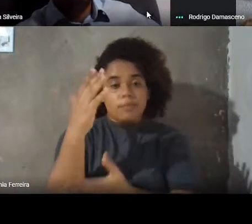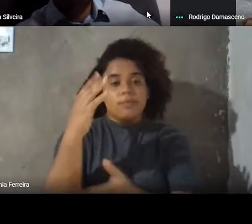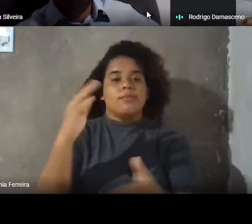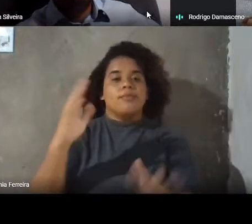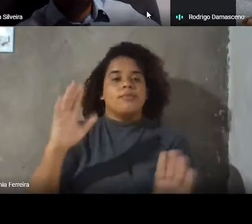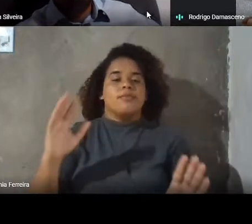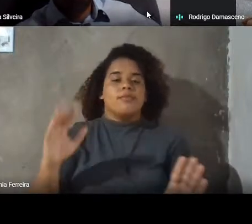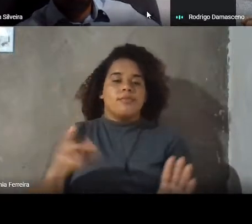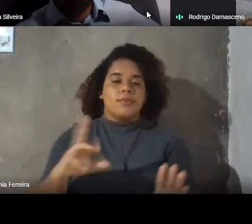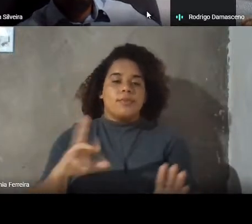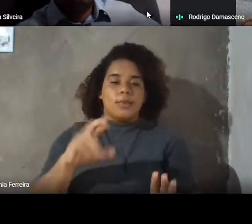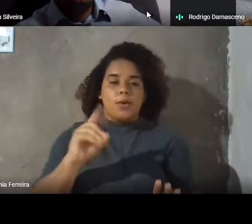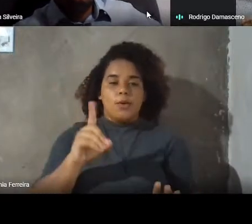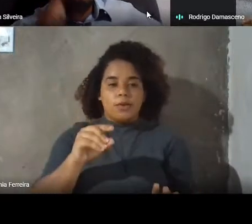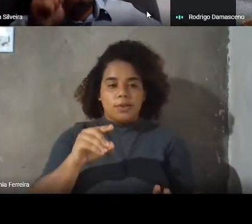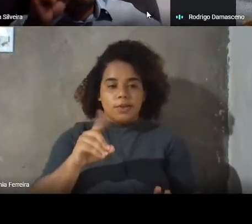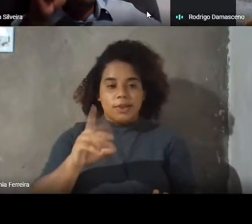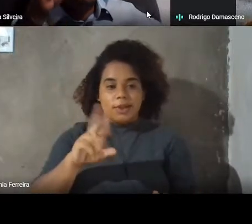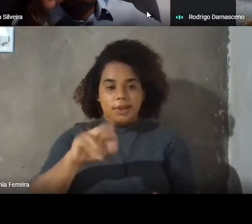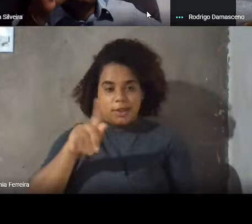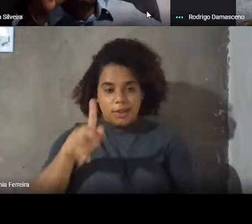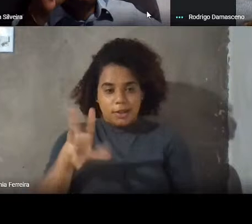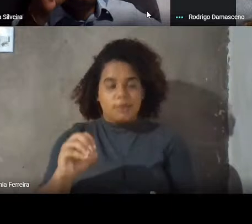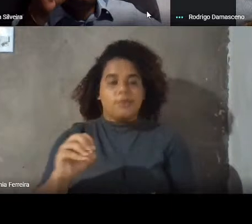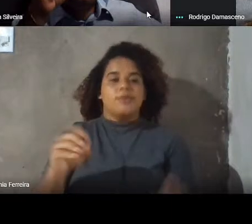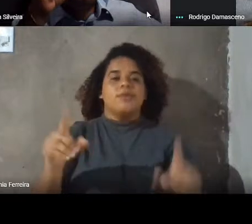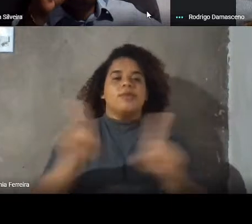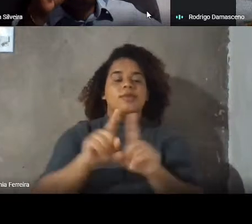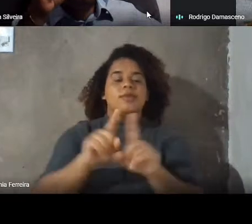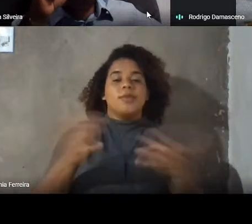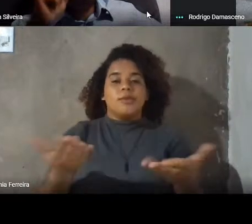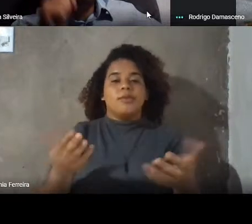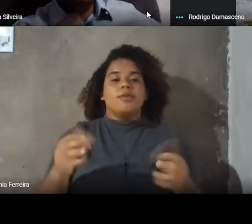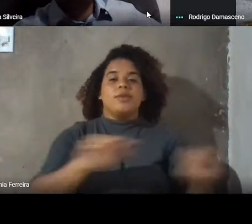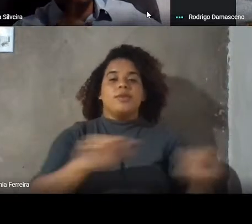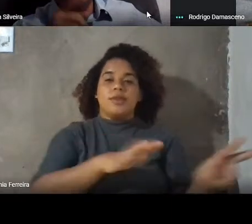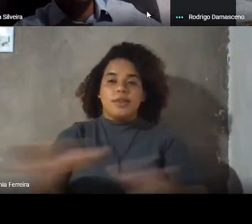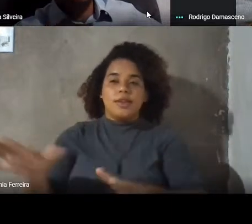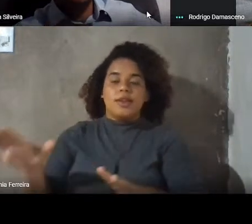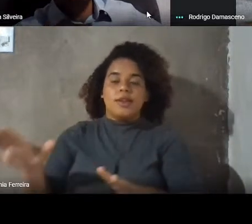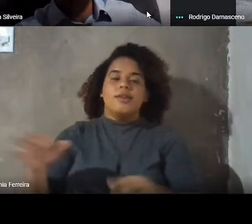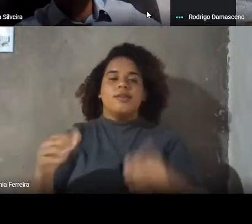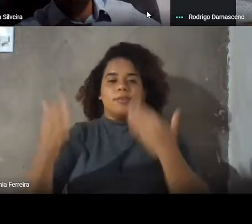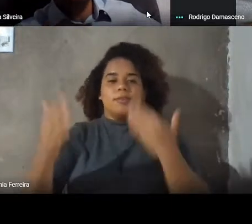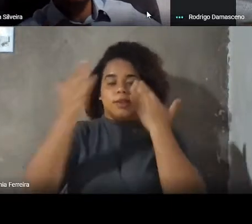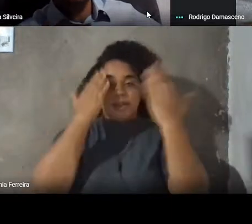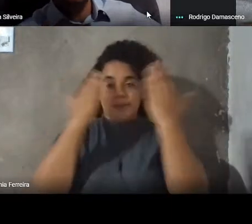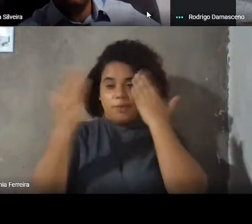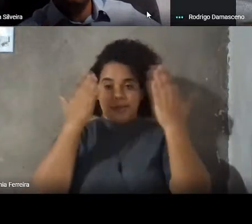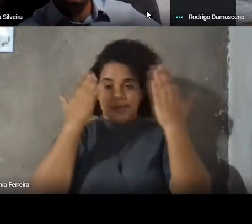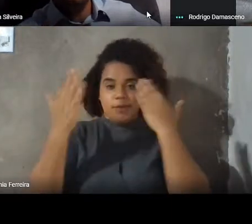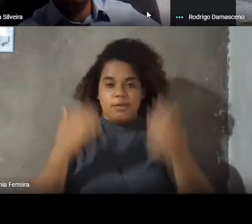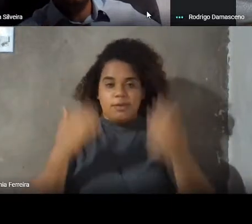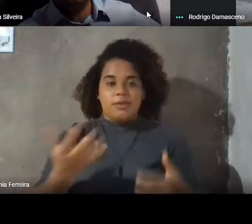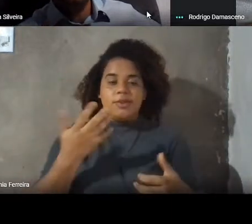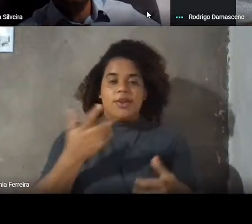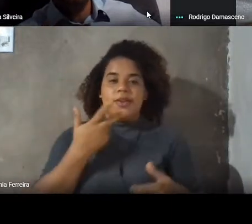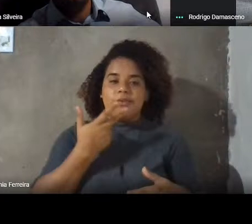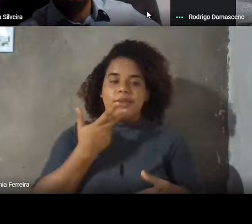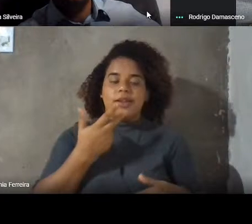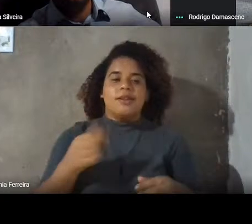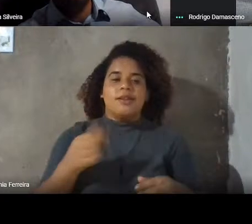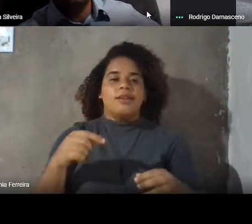Obrigadão. participação na nossa Semana da Psicologia. Eu tenho Diga. mais uma fala quando eu puder falar. Desculpa te cortar, que eu me esqueci de